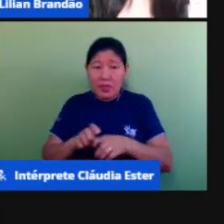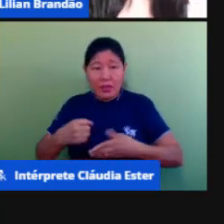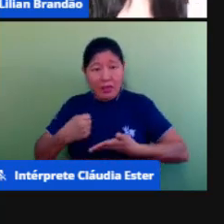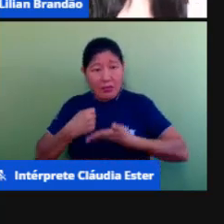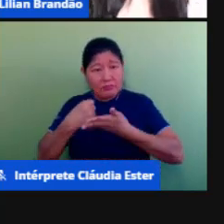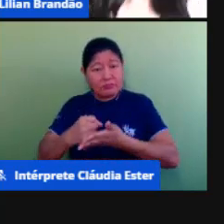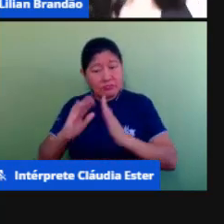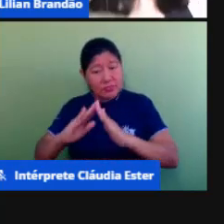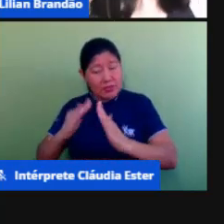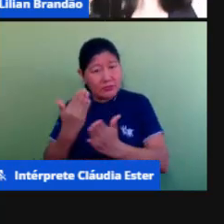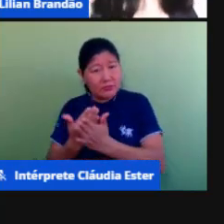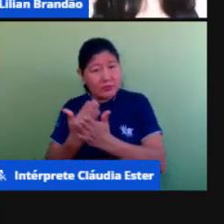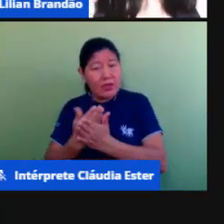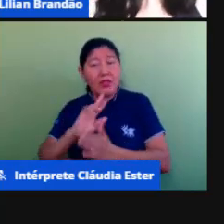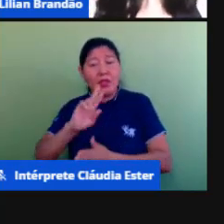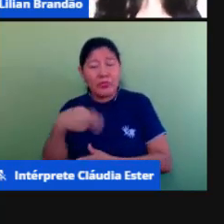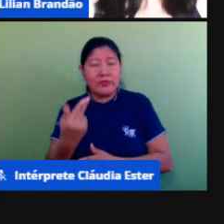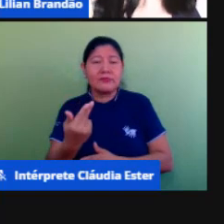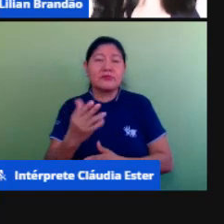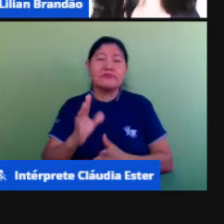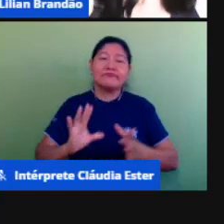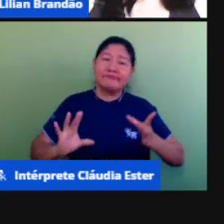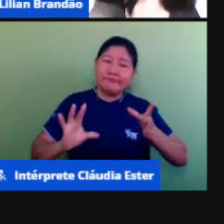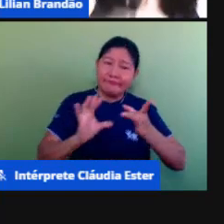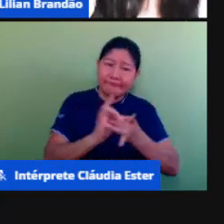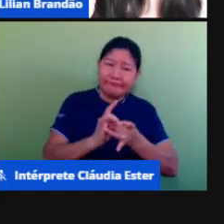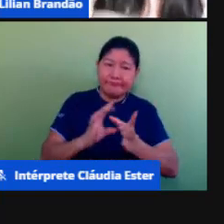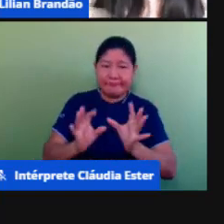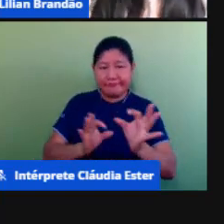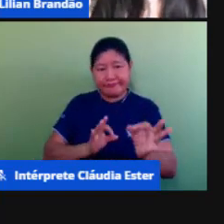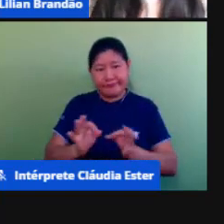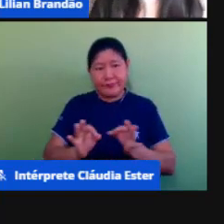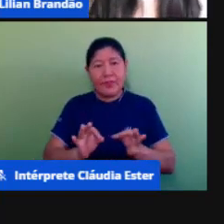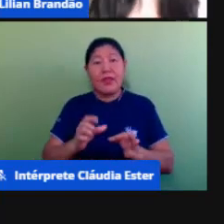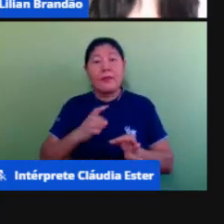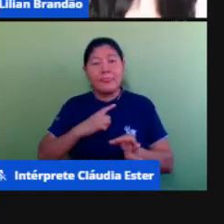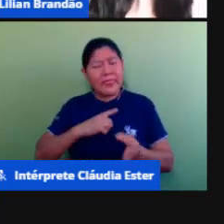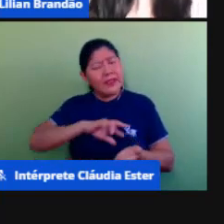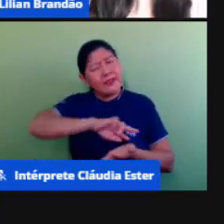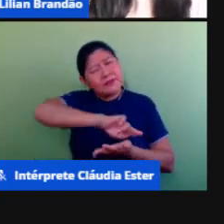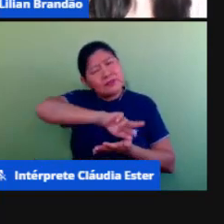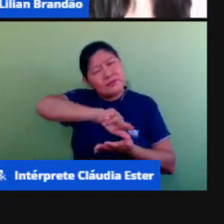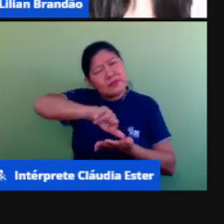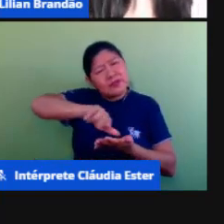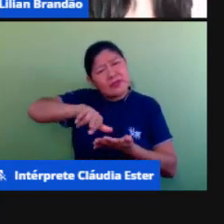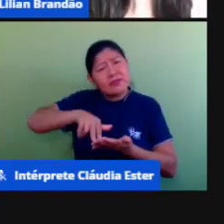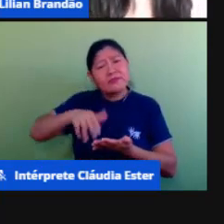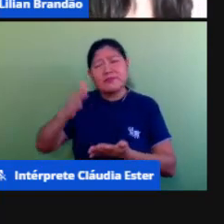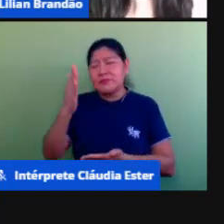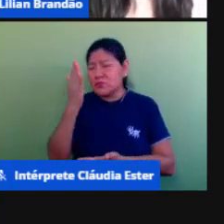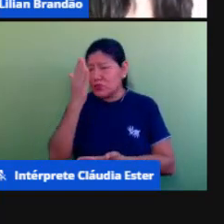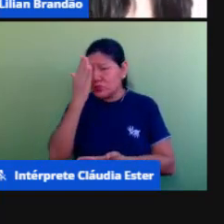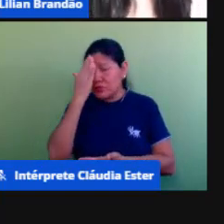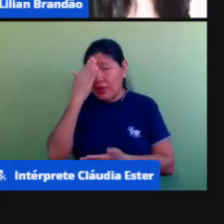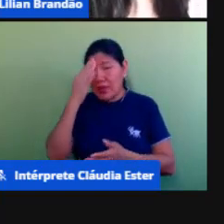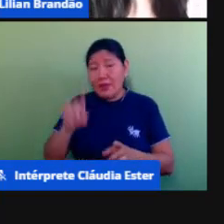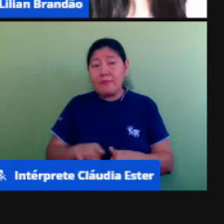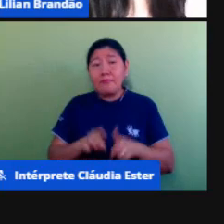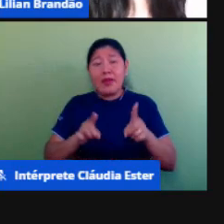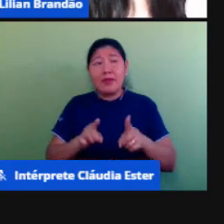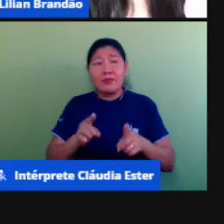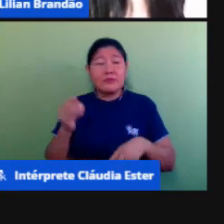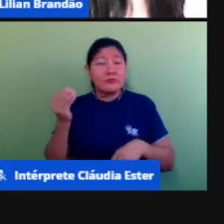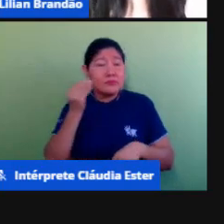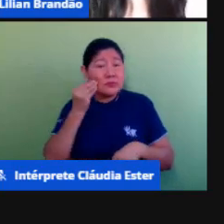situações adversas, mas são situações que a gente tenta contornar diariamente, corriqueiramente. Mas